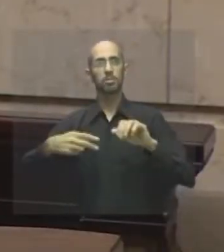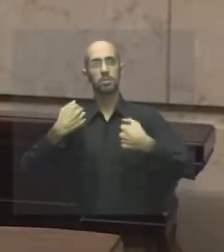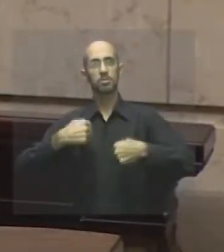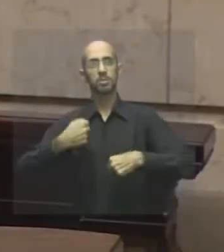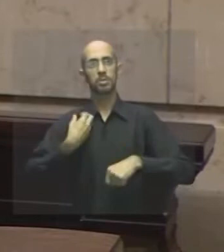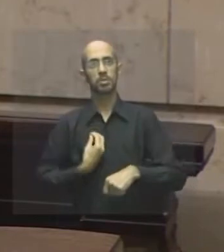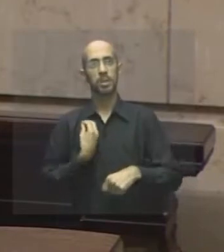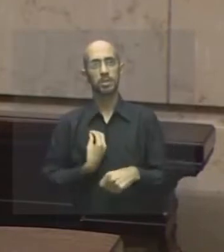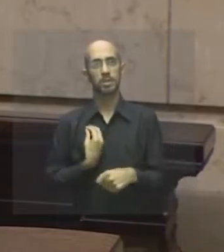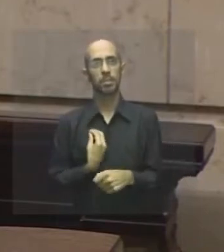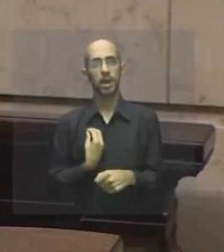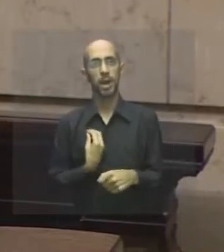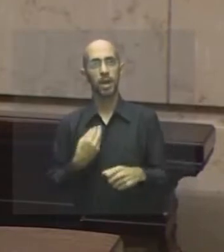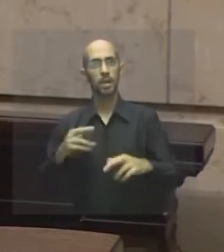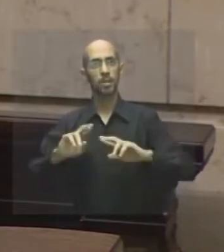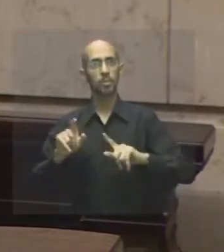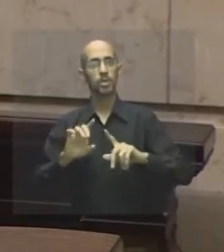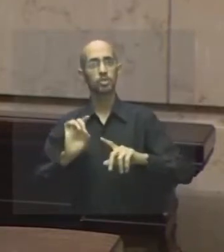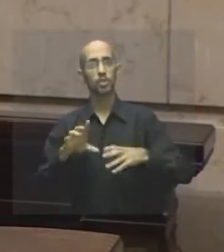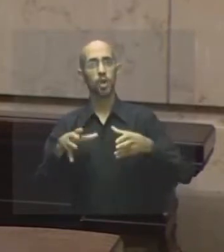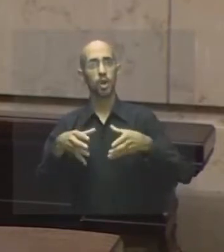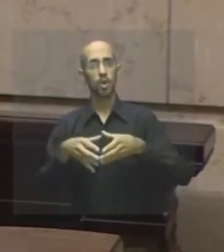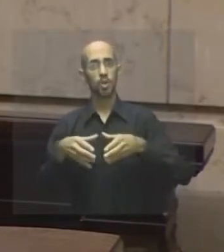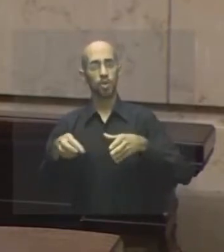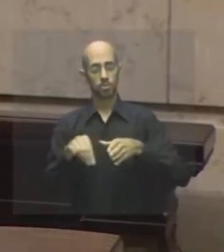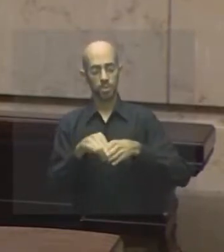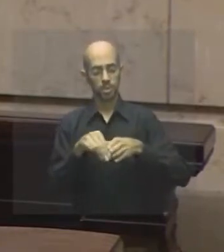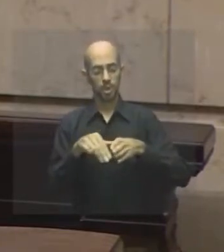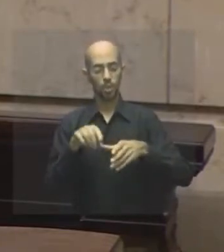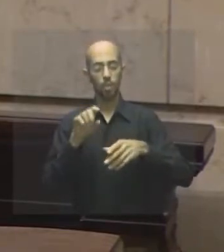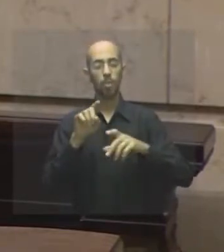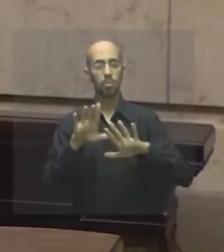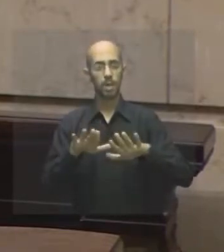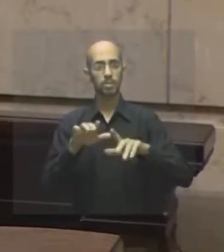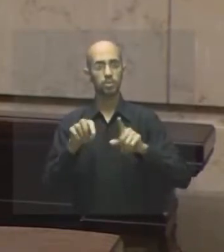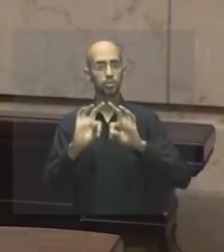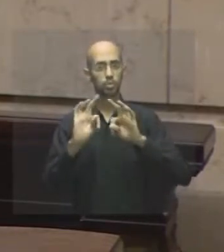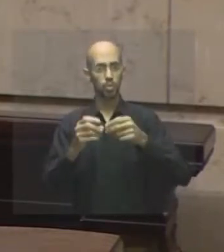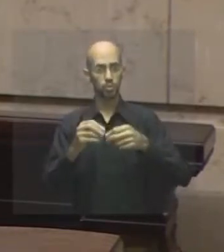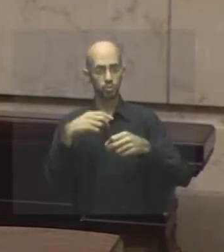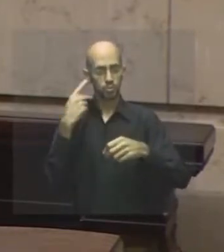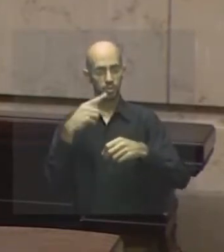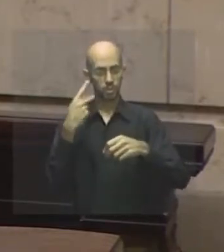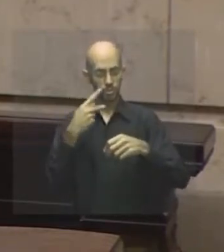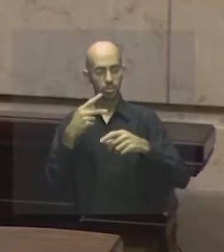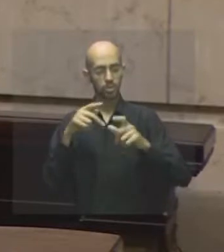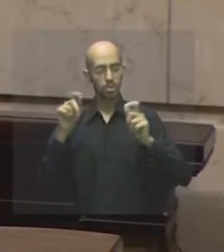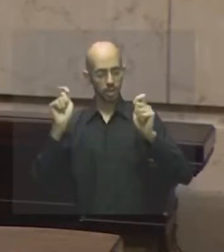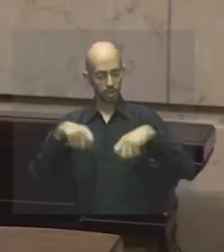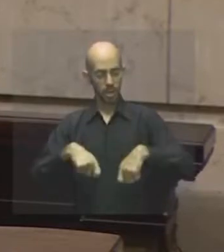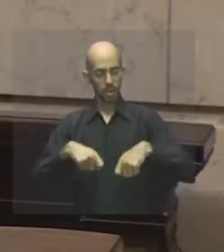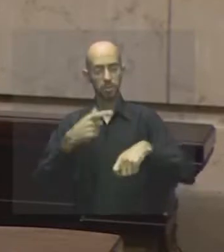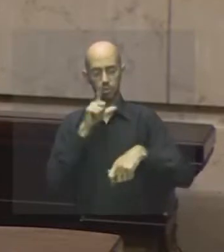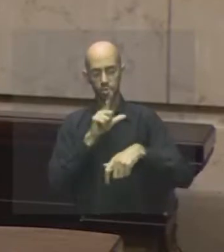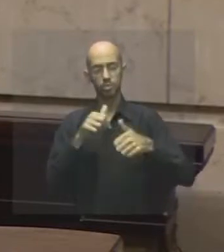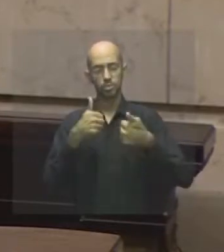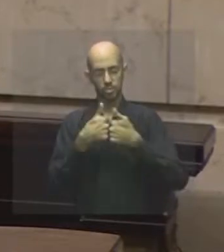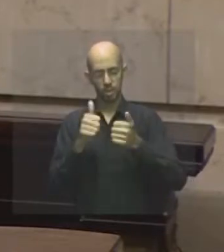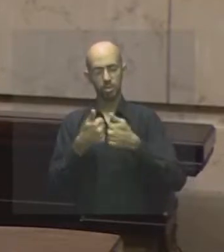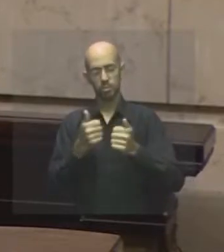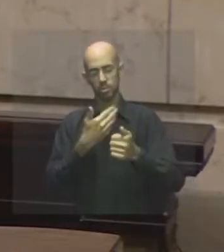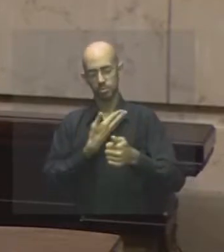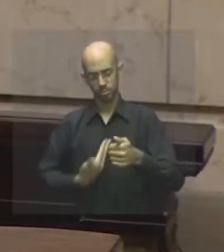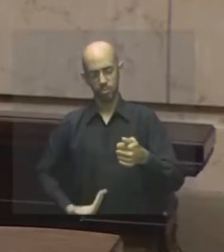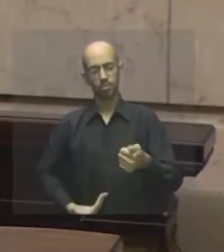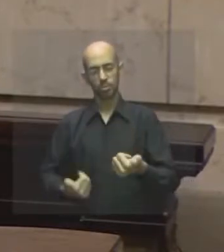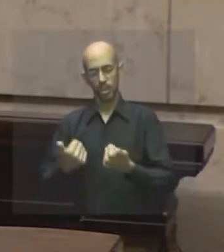está participando. Não só a comissão, como todos os vereadores. Só dessa forma que a gente vai conseguir um transporte público que atenda